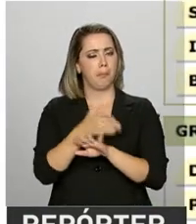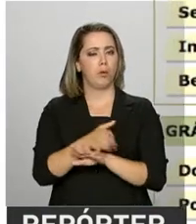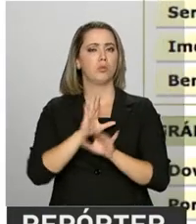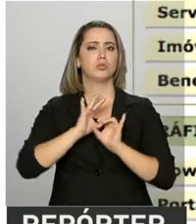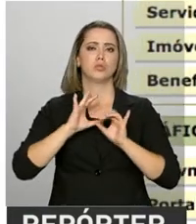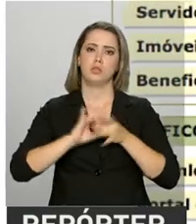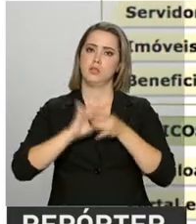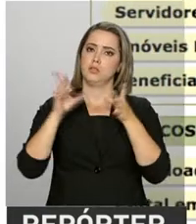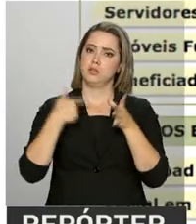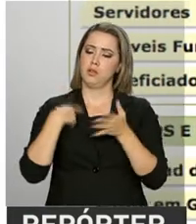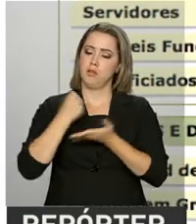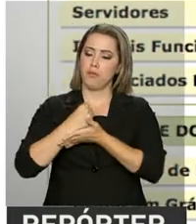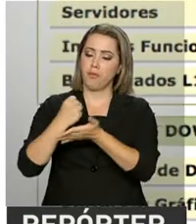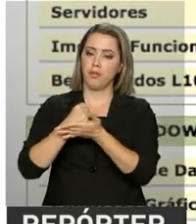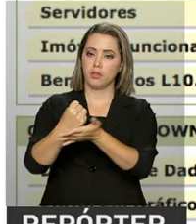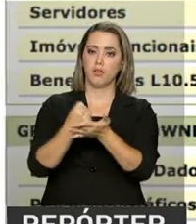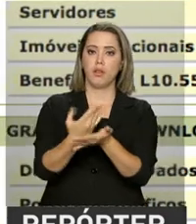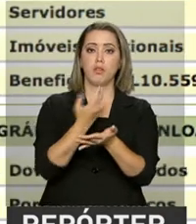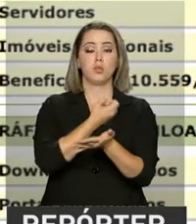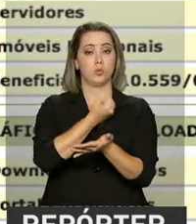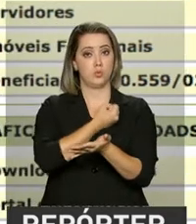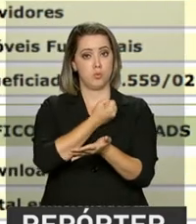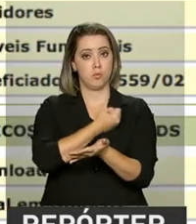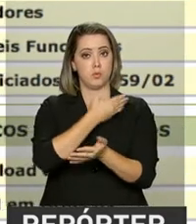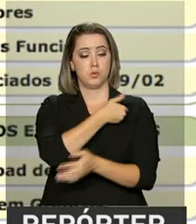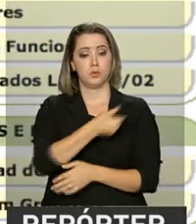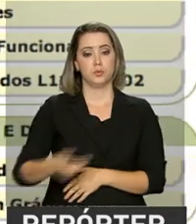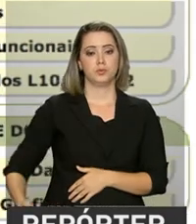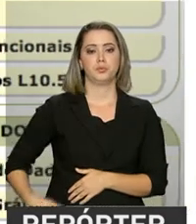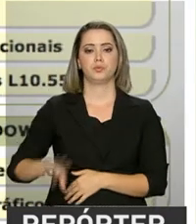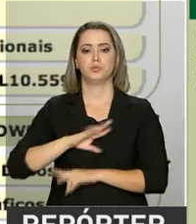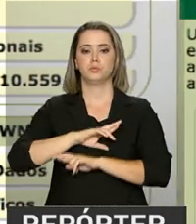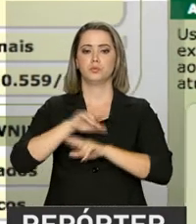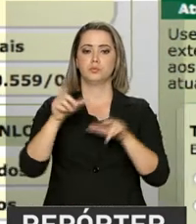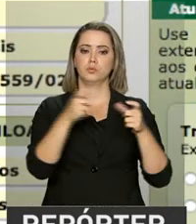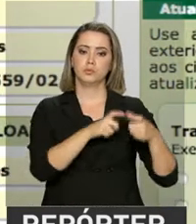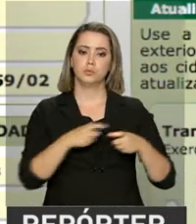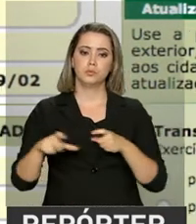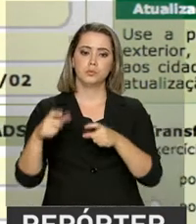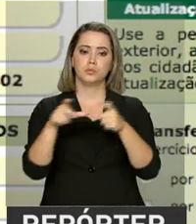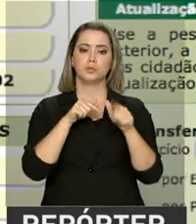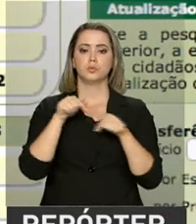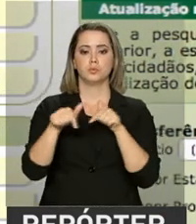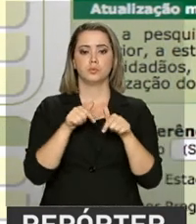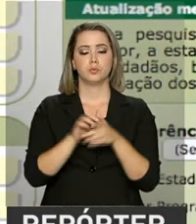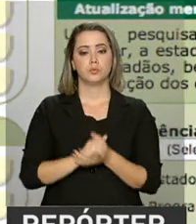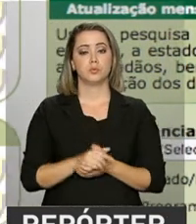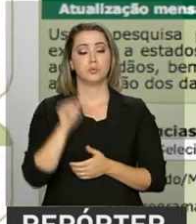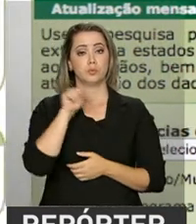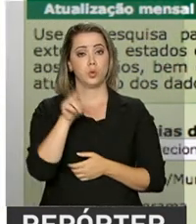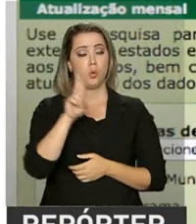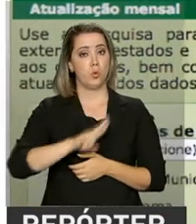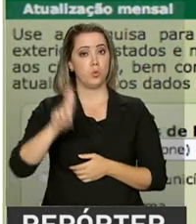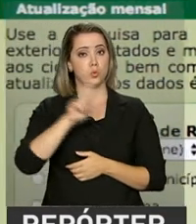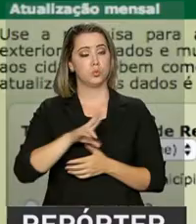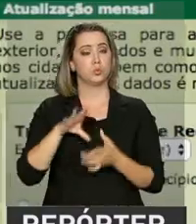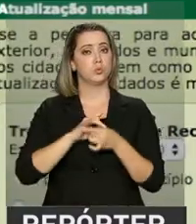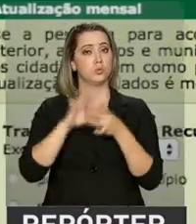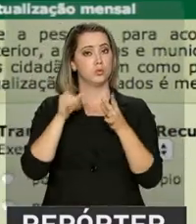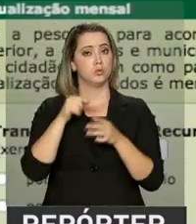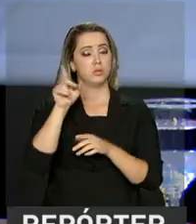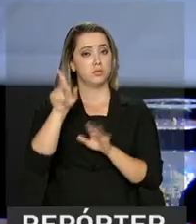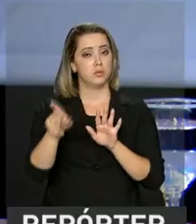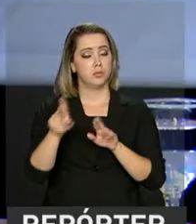em que são disponibilizados dados governamentais nas diversas áreas de atuação para uso livre pela